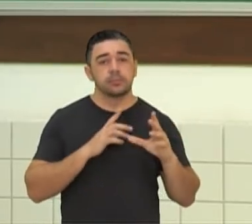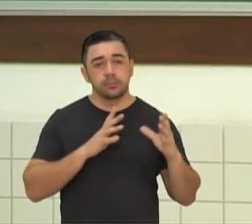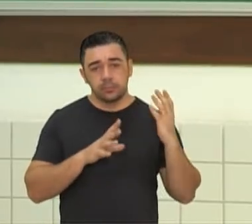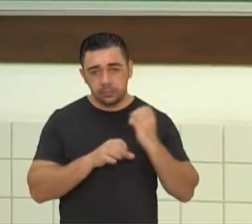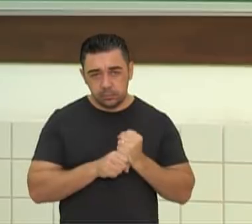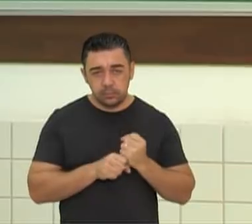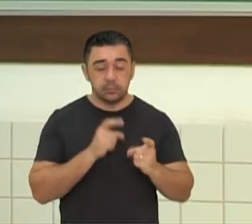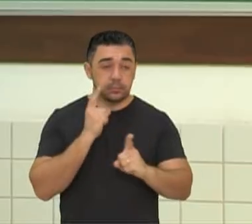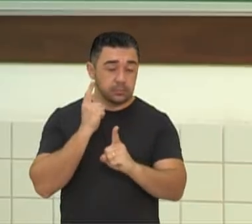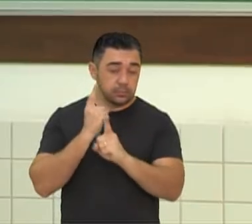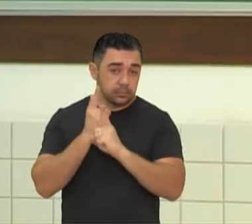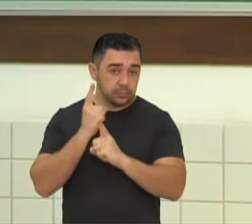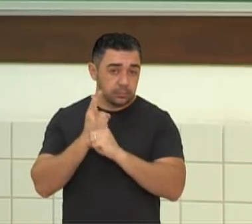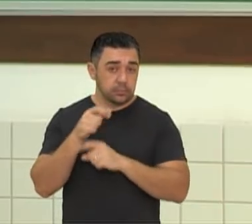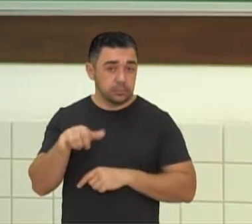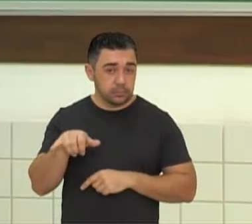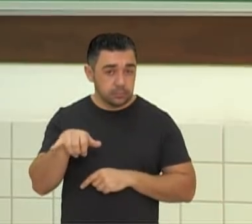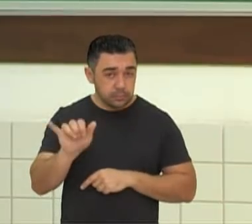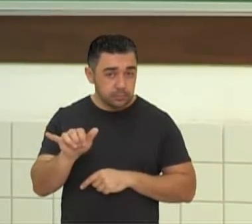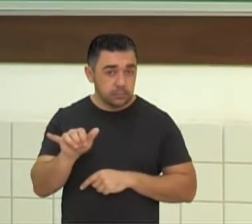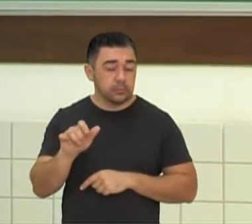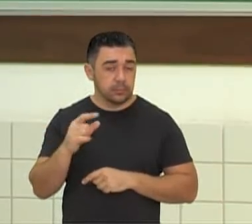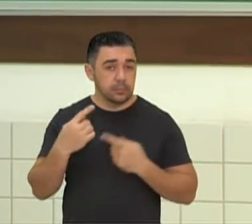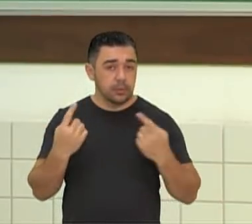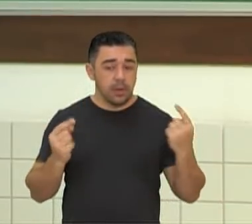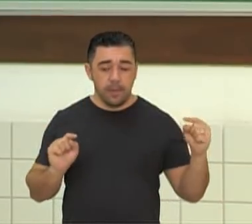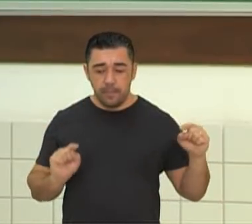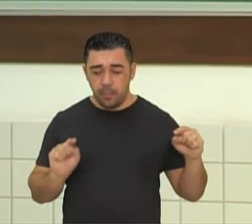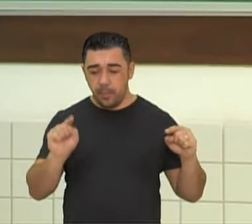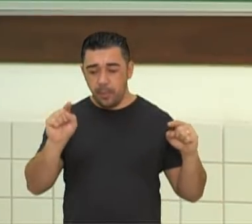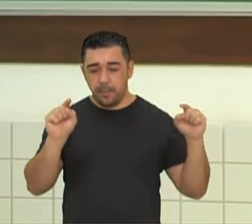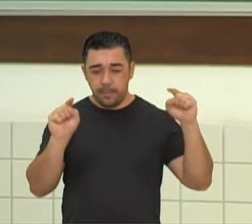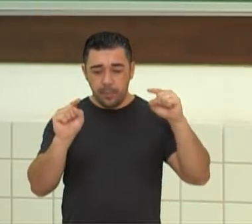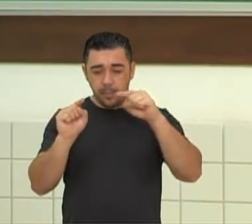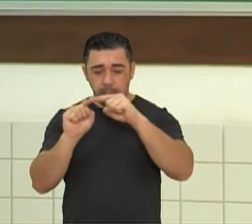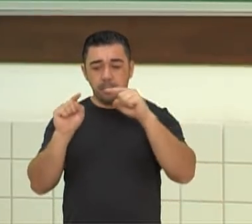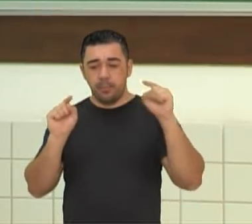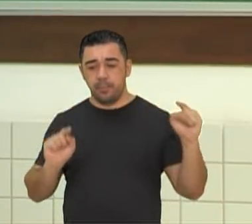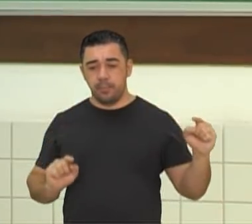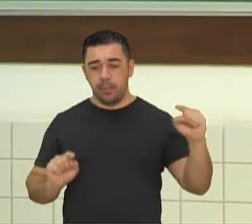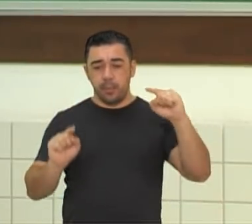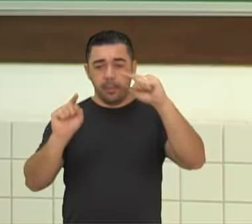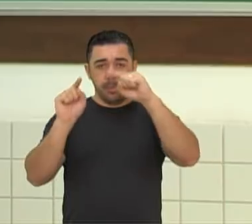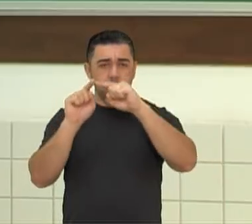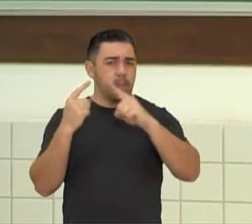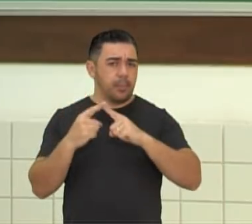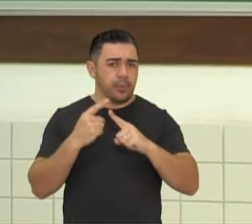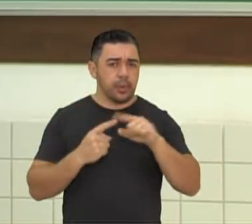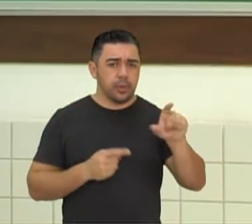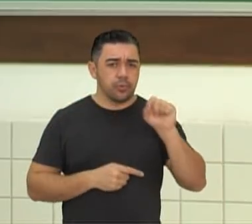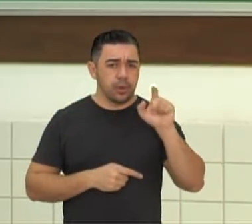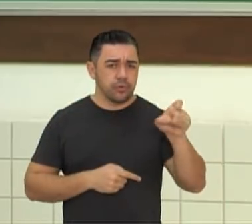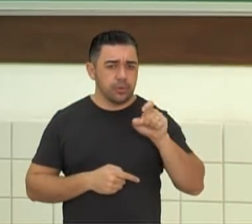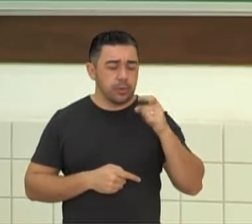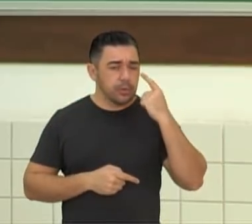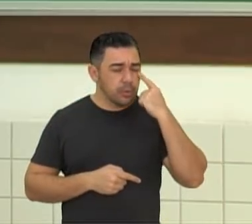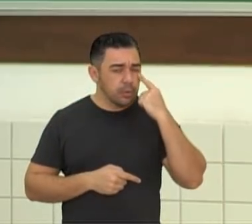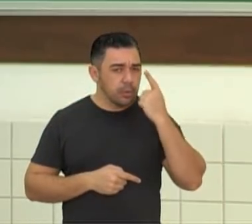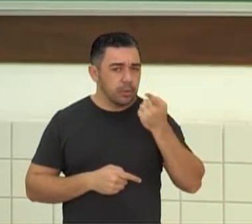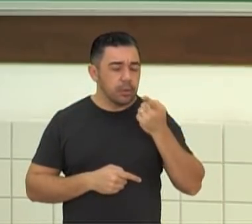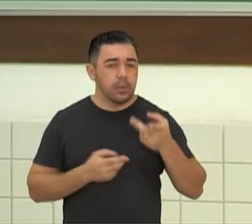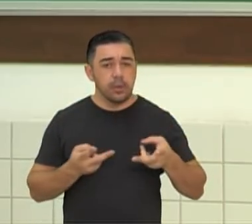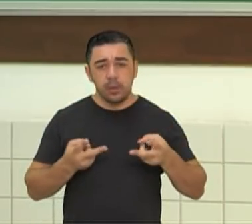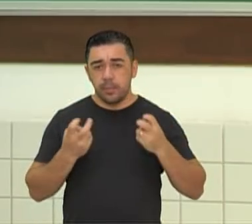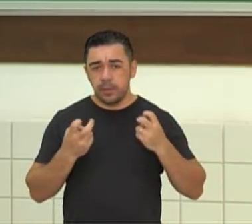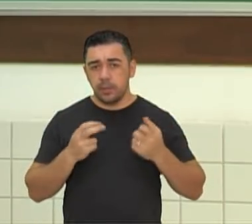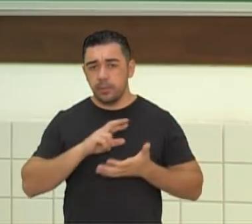na equação e acha o y, e daí você marca os pares ordenados do plano cartesiano. Mas por que escolher o x? Perceba,